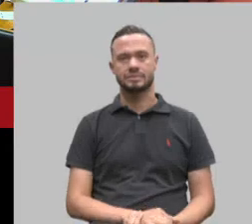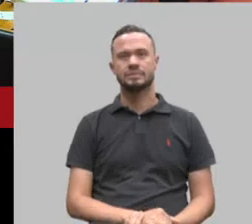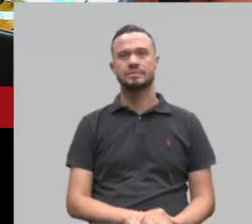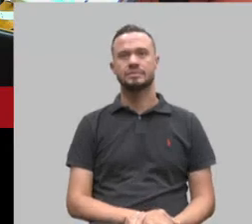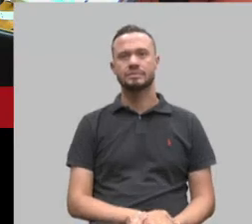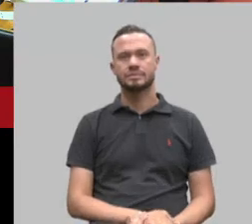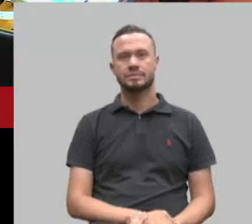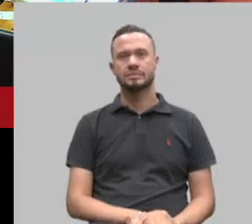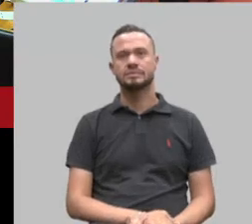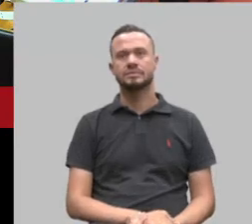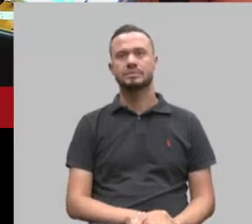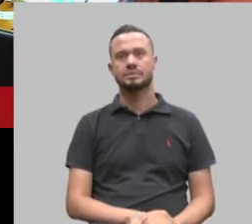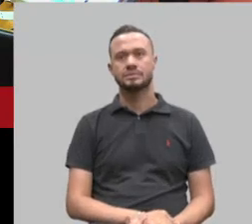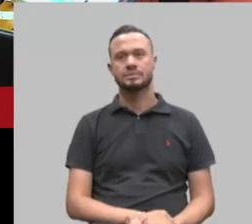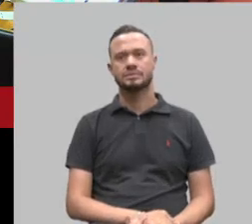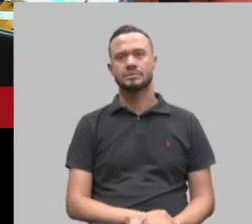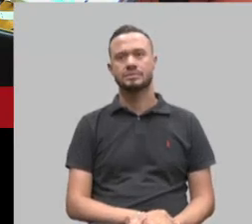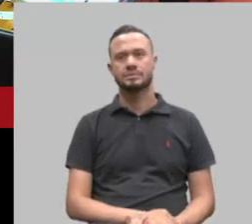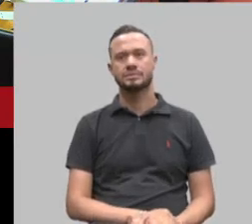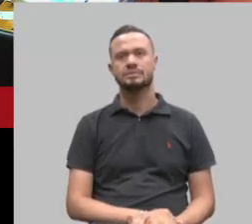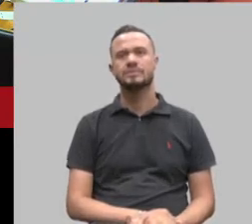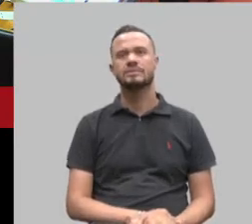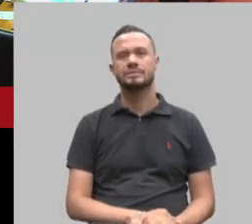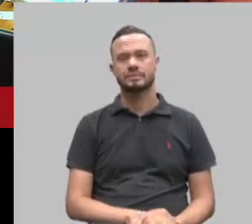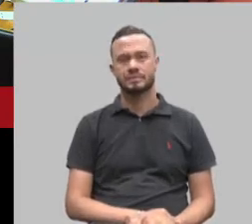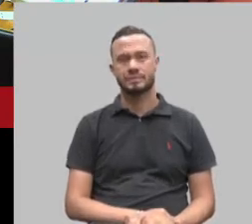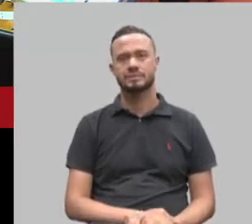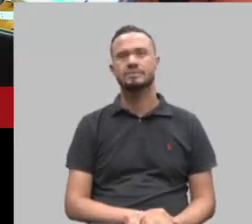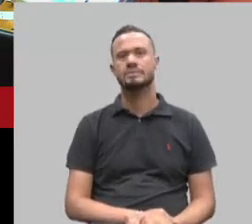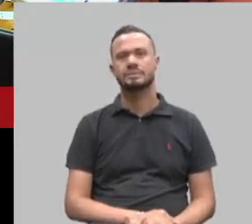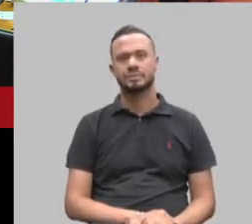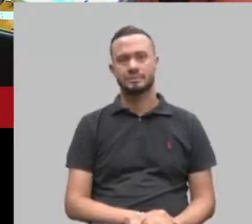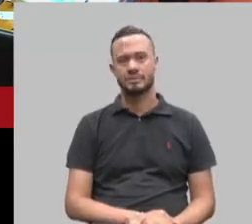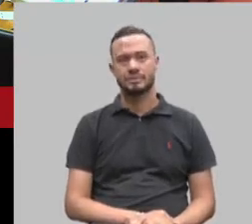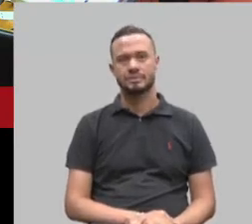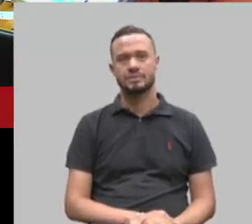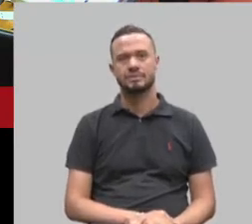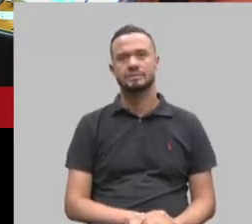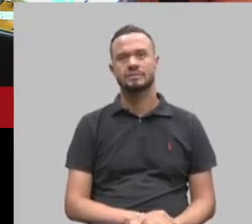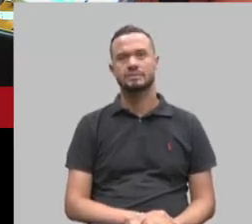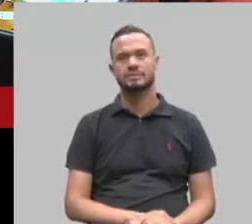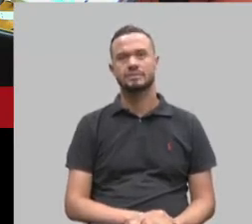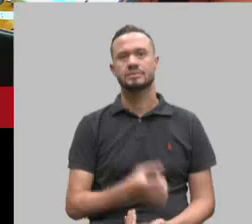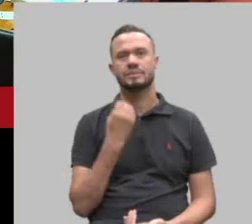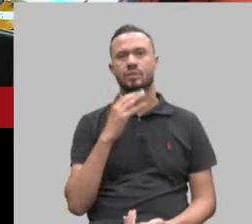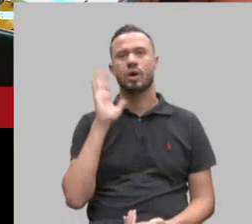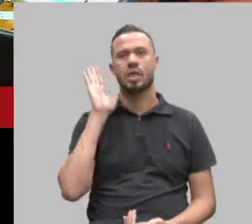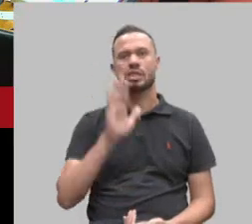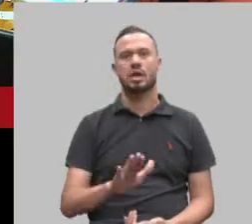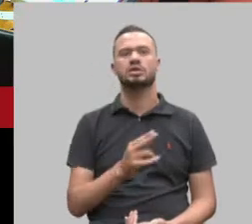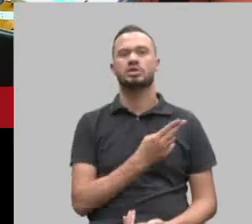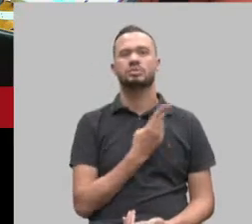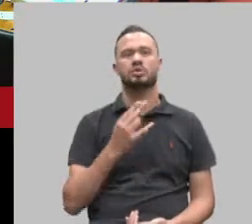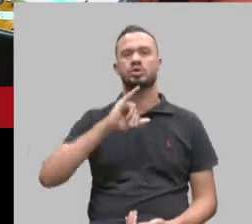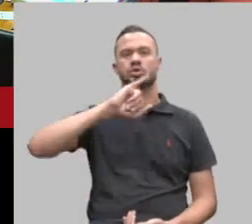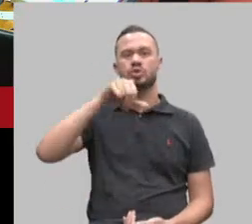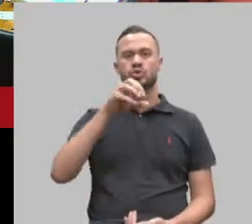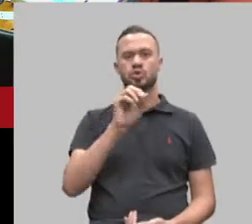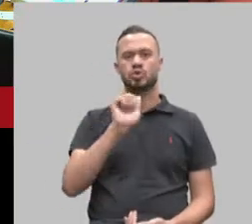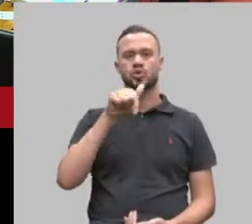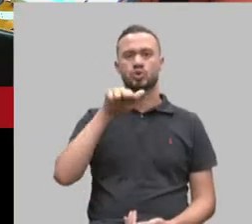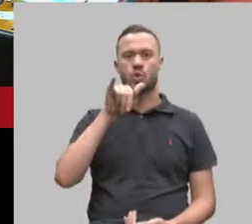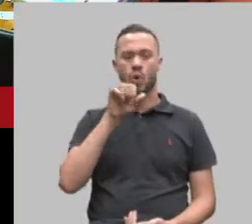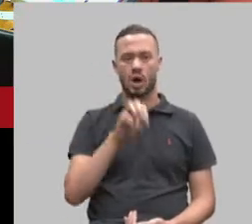jo ah po pode falar boa tarde eu sou o Joaquim de Três Pontas eu venho